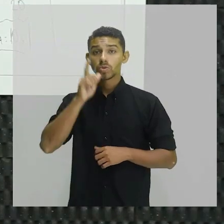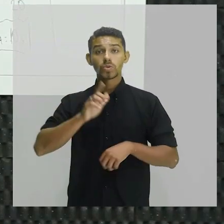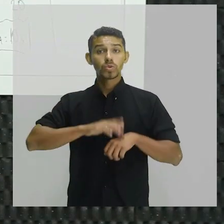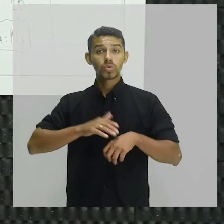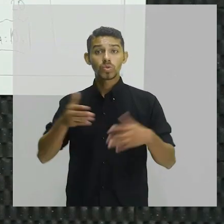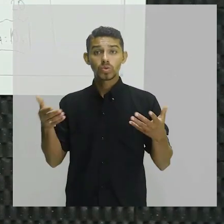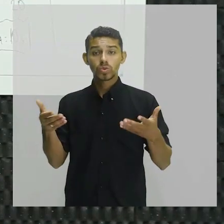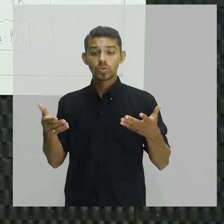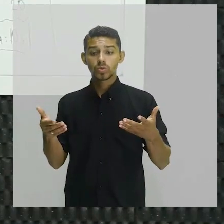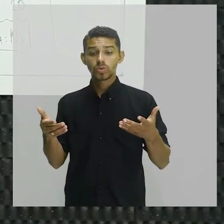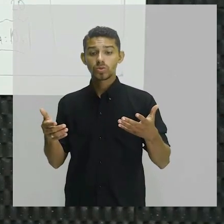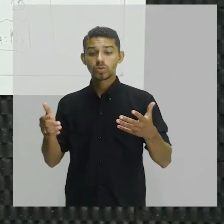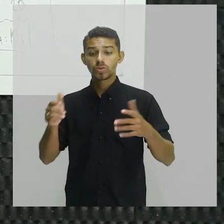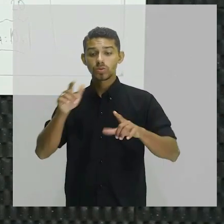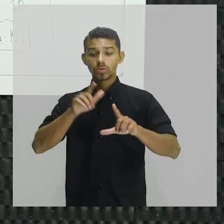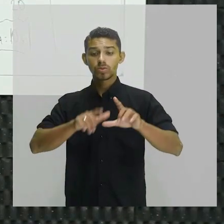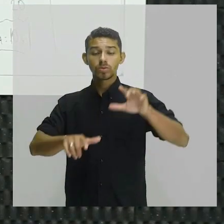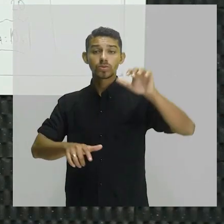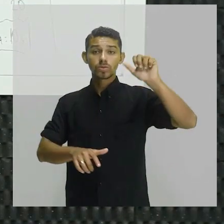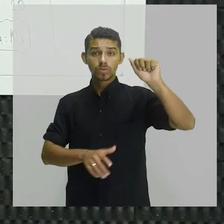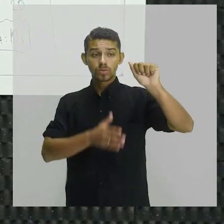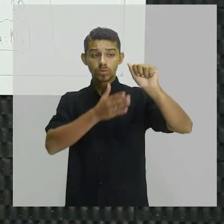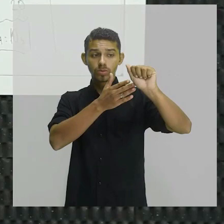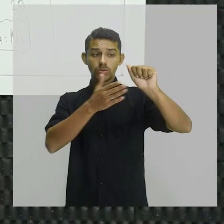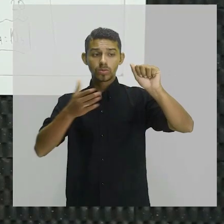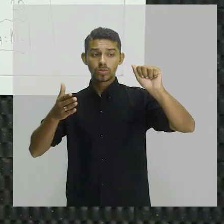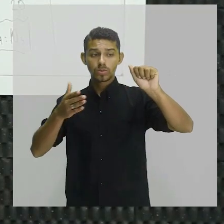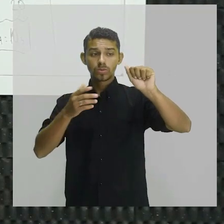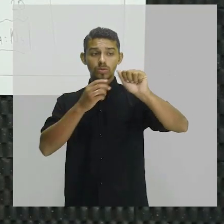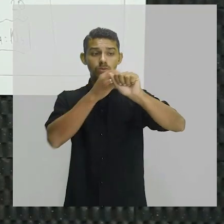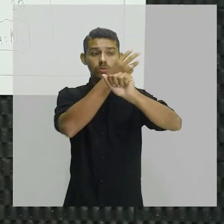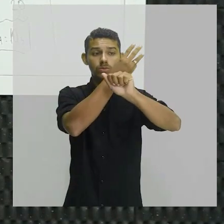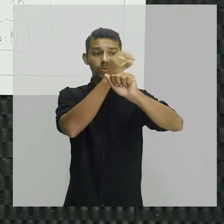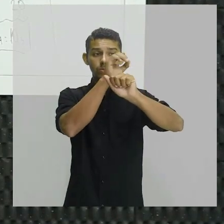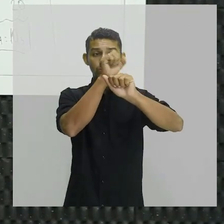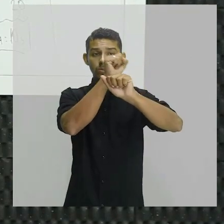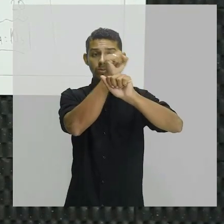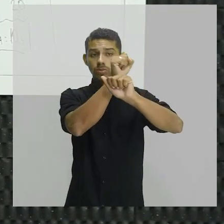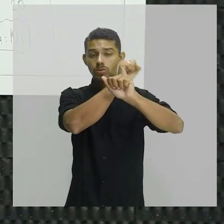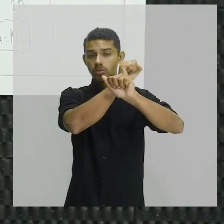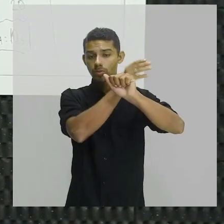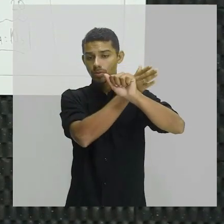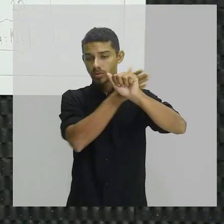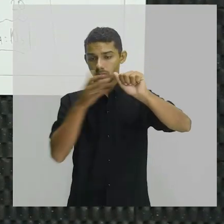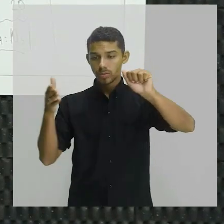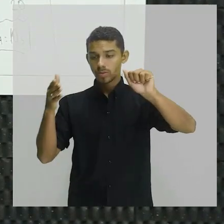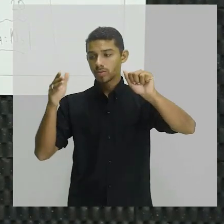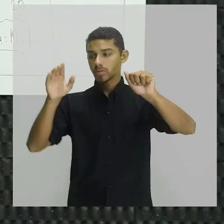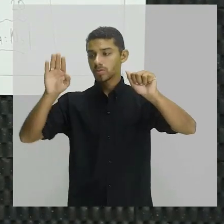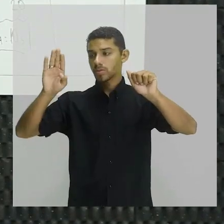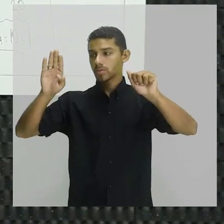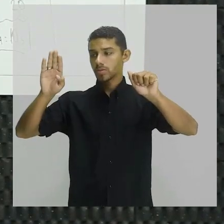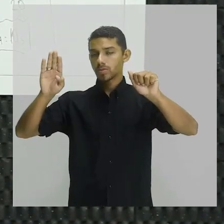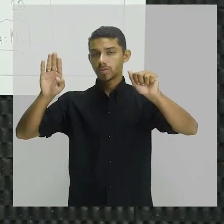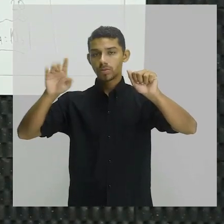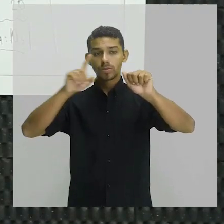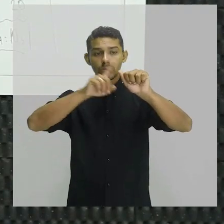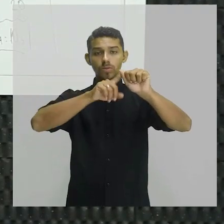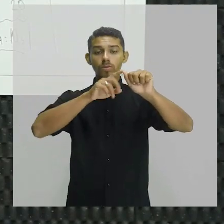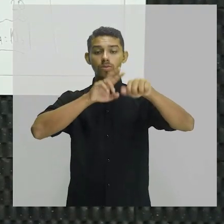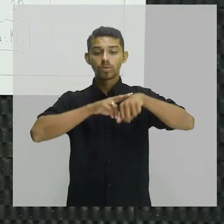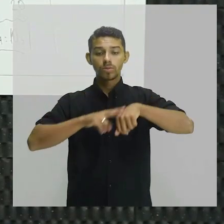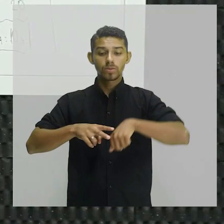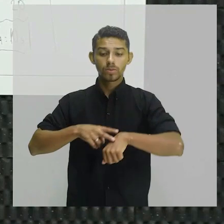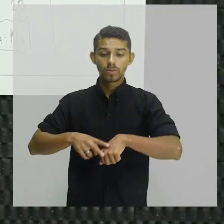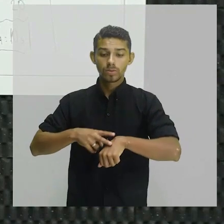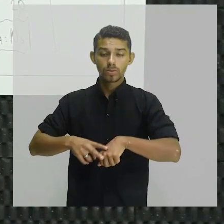No semáforo A 100 metros, em 30 segundos. 30 segundos. Tá certo?